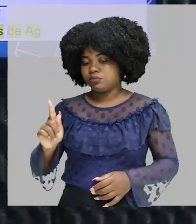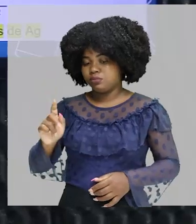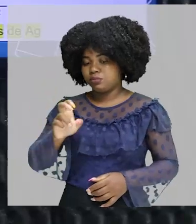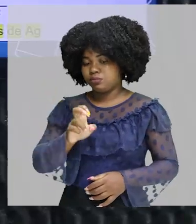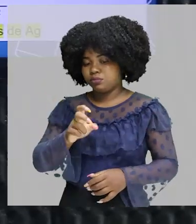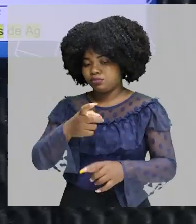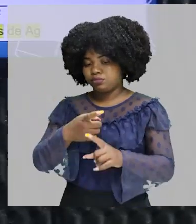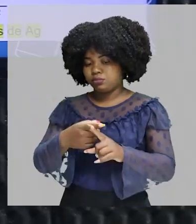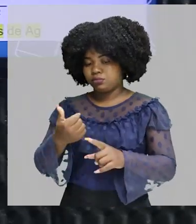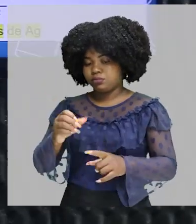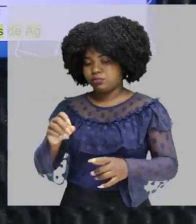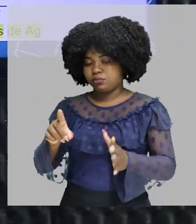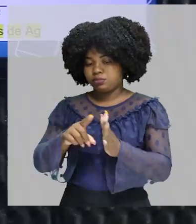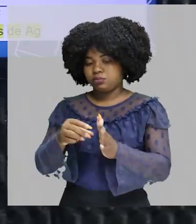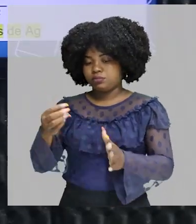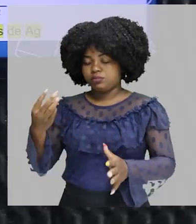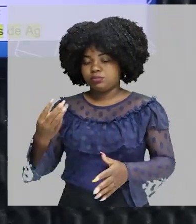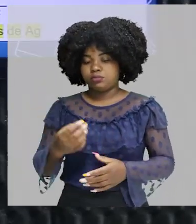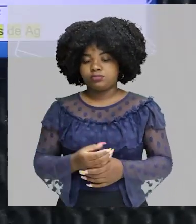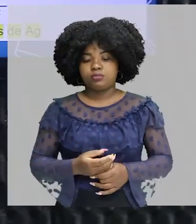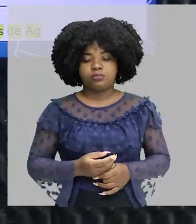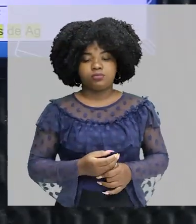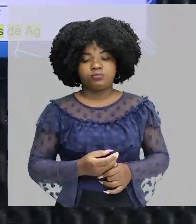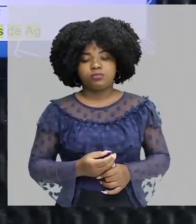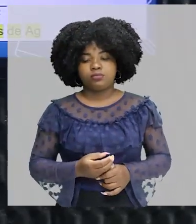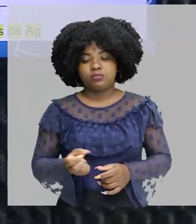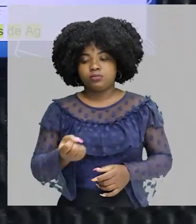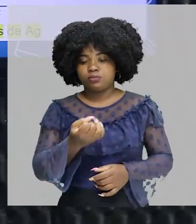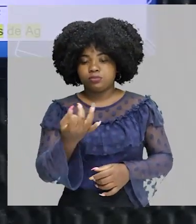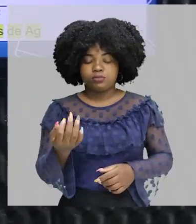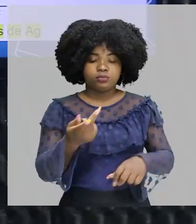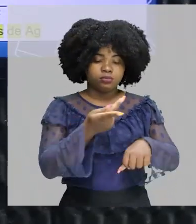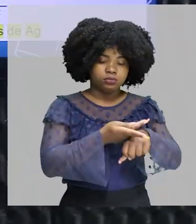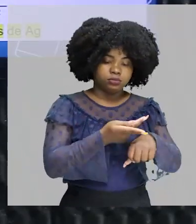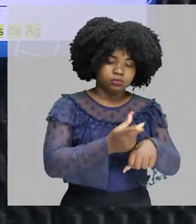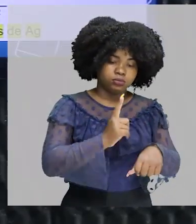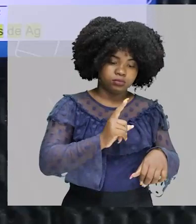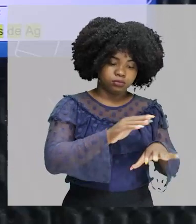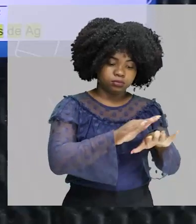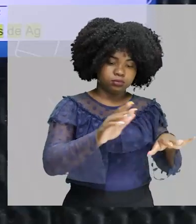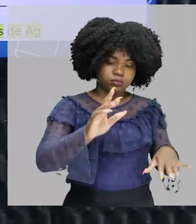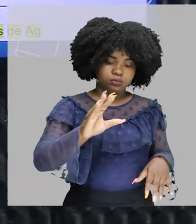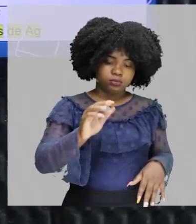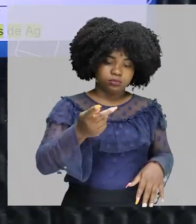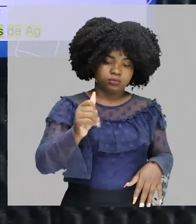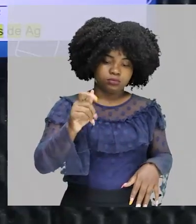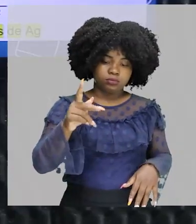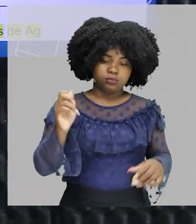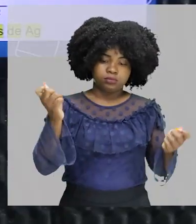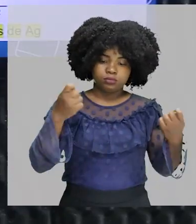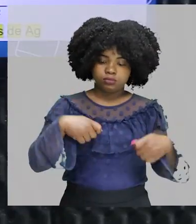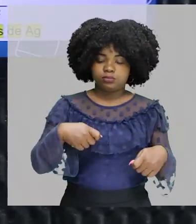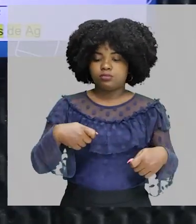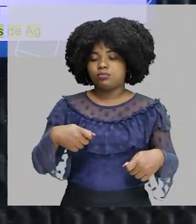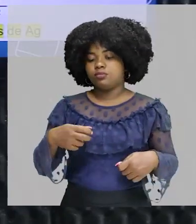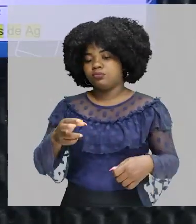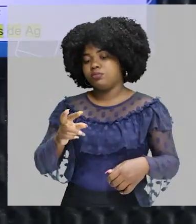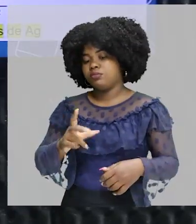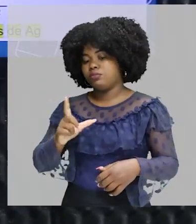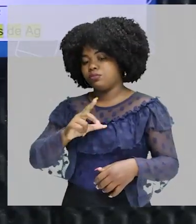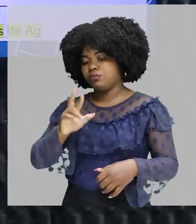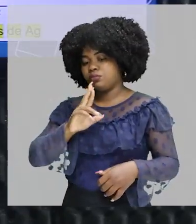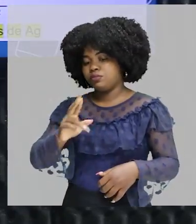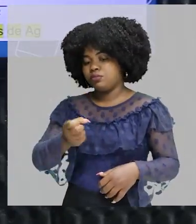de prata. Sabendo essa quantidade de prata presente na chapa, agora nós podemos determinar a quantidade